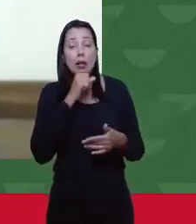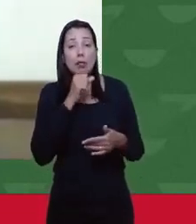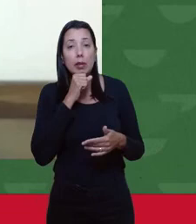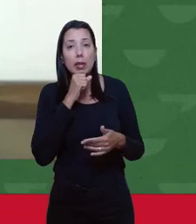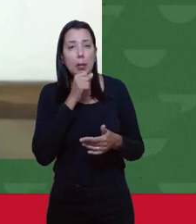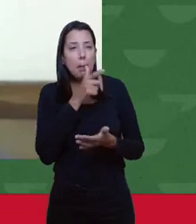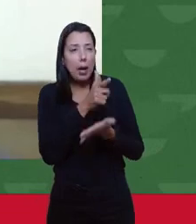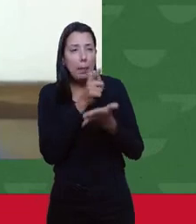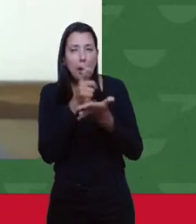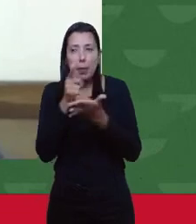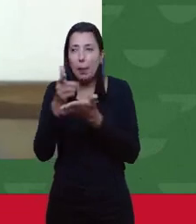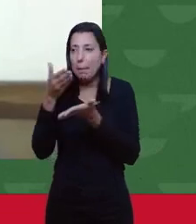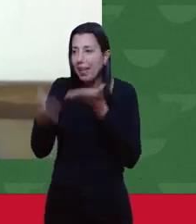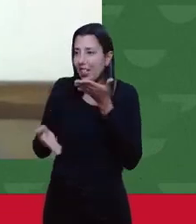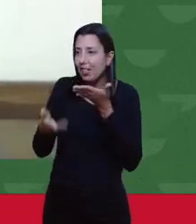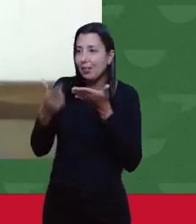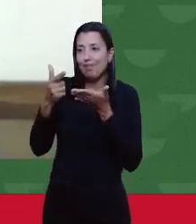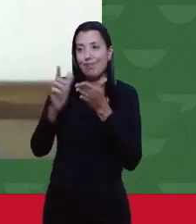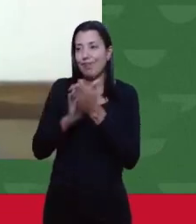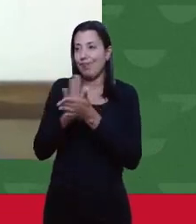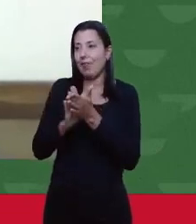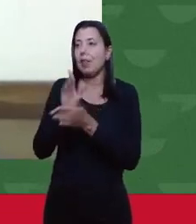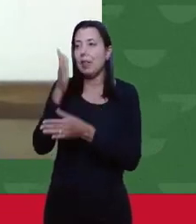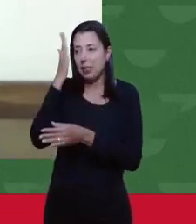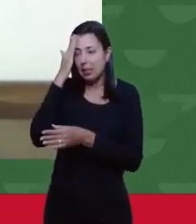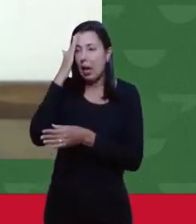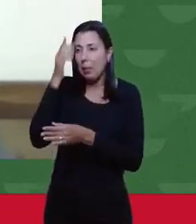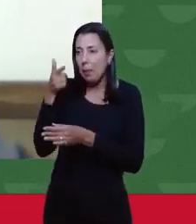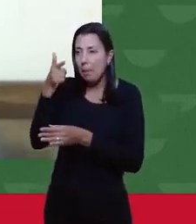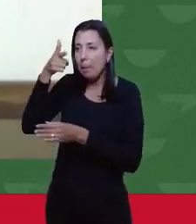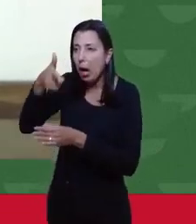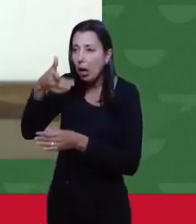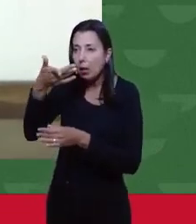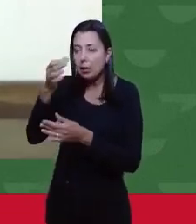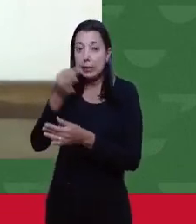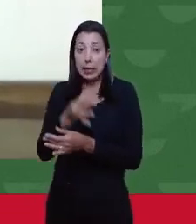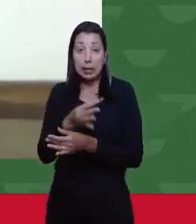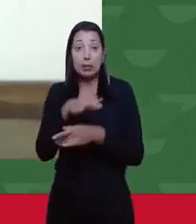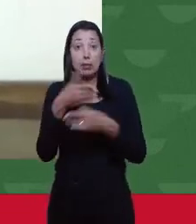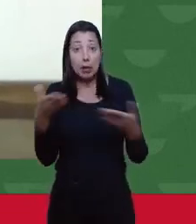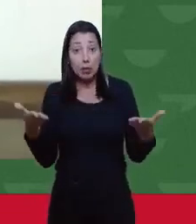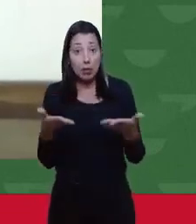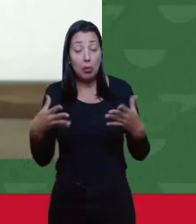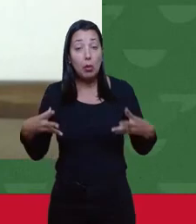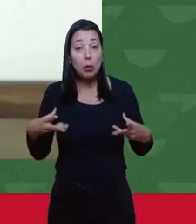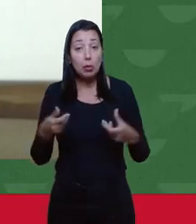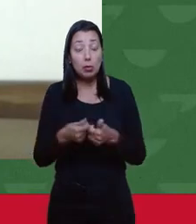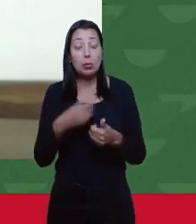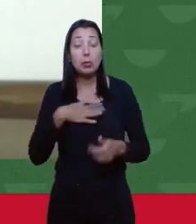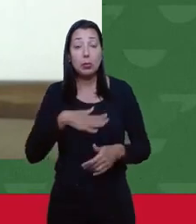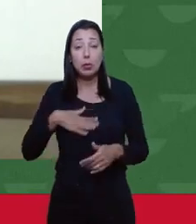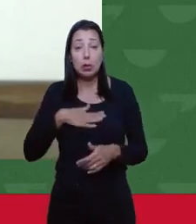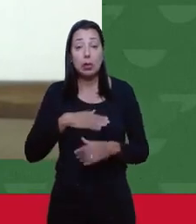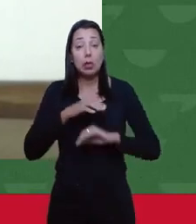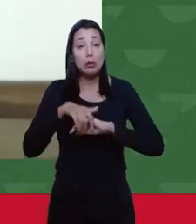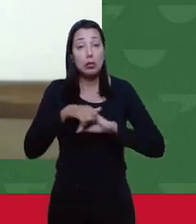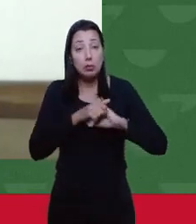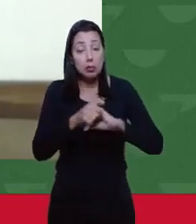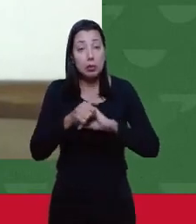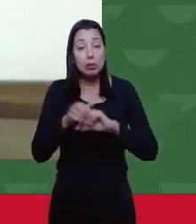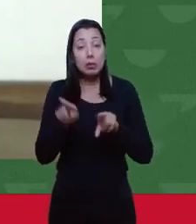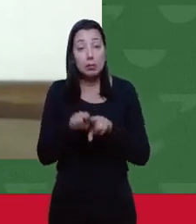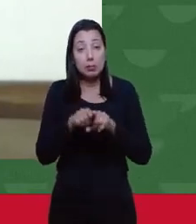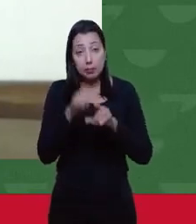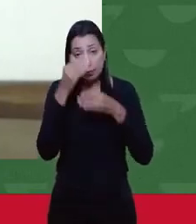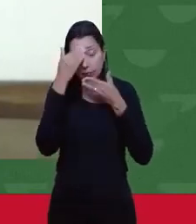bala perdida, que de perdida não tem nada, ela sabe exatamente para onde ela vai. Então, diante disso tudo, eu gostaria de saudar,